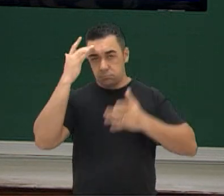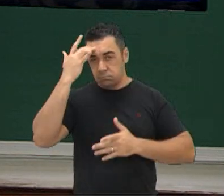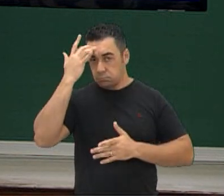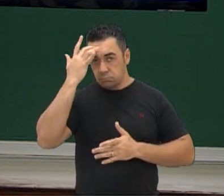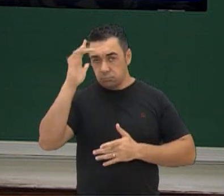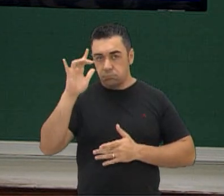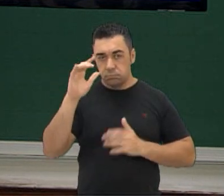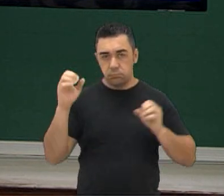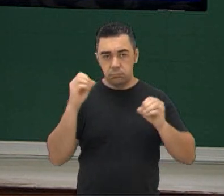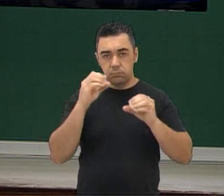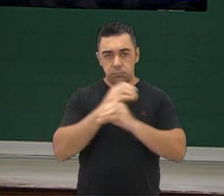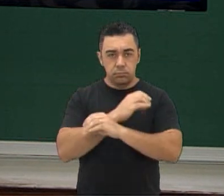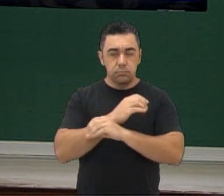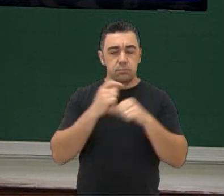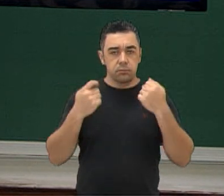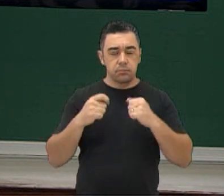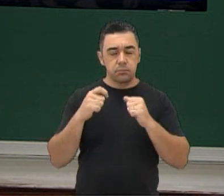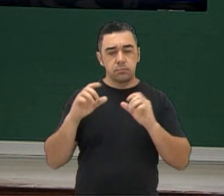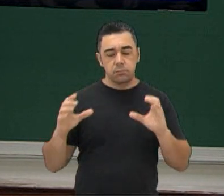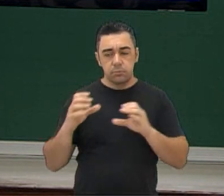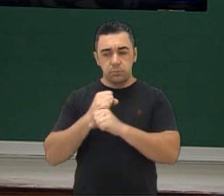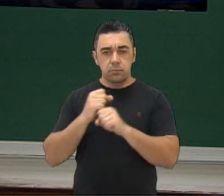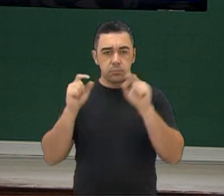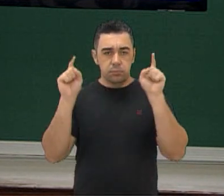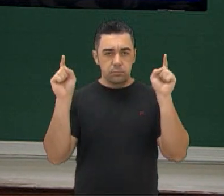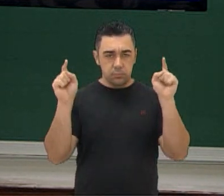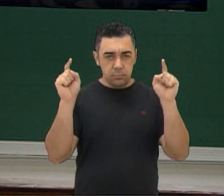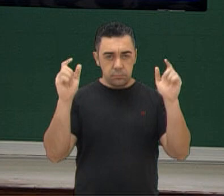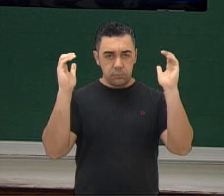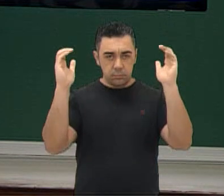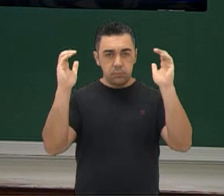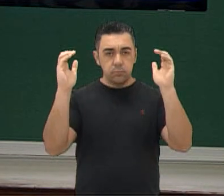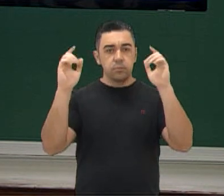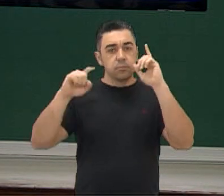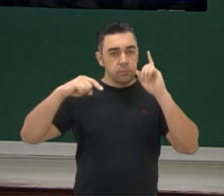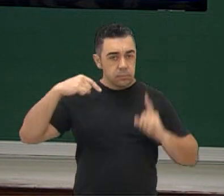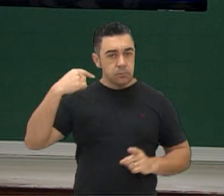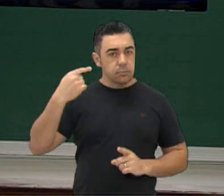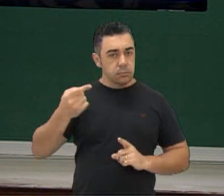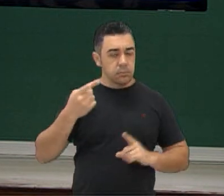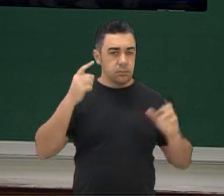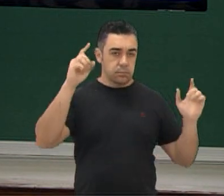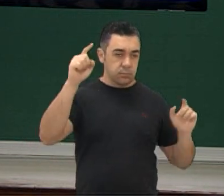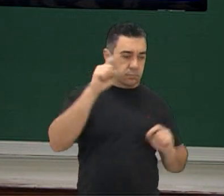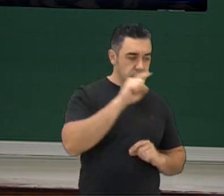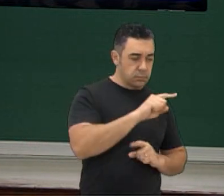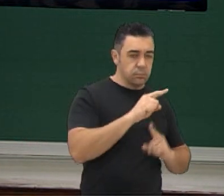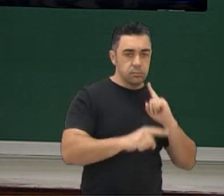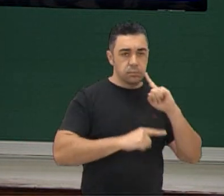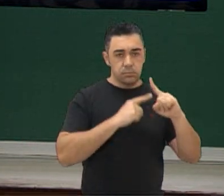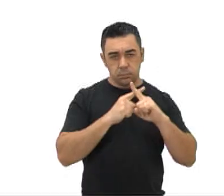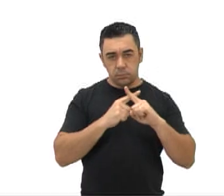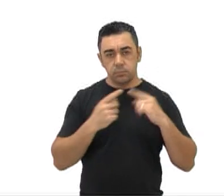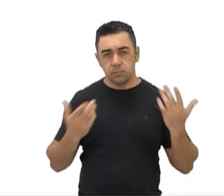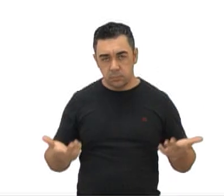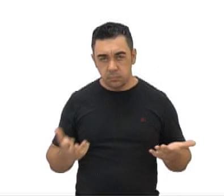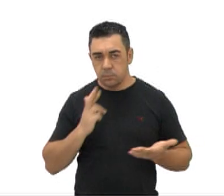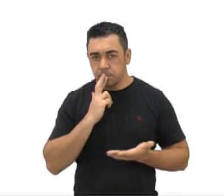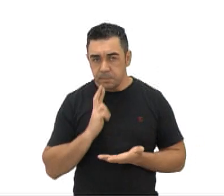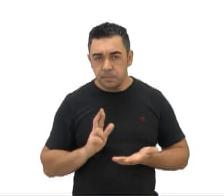valor completo, você precisa primeiro somar para ter o valor inteiro. E o resultado disso seria